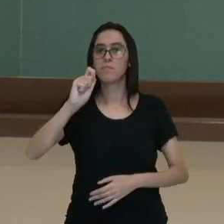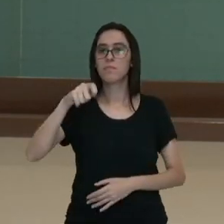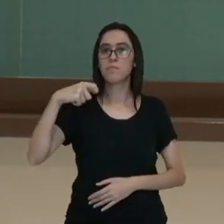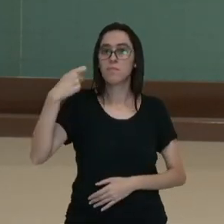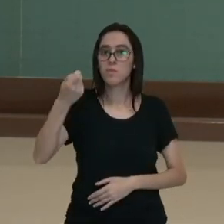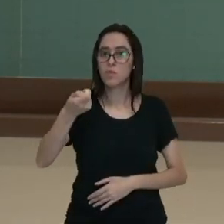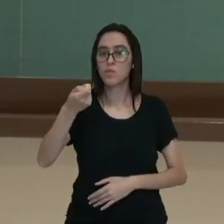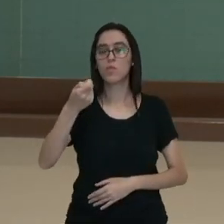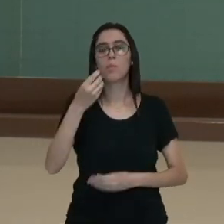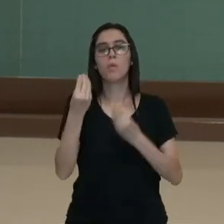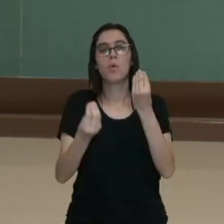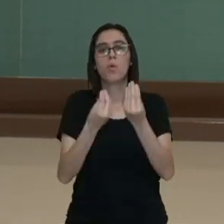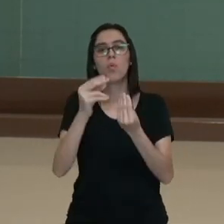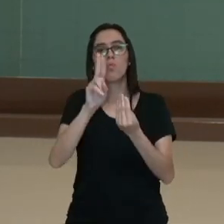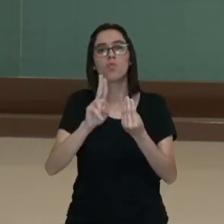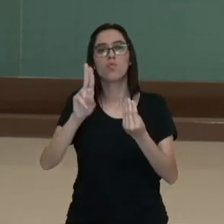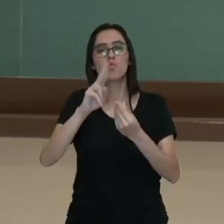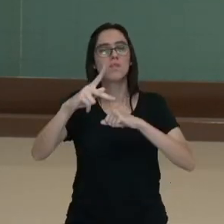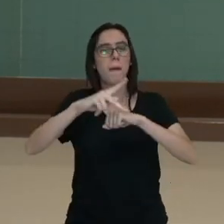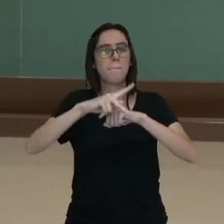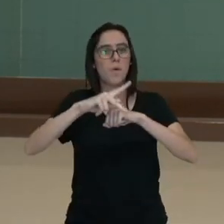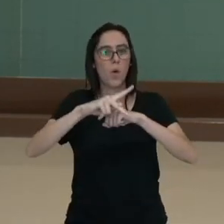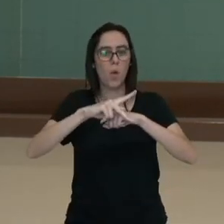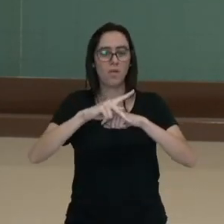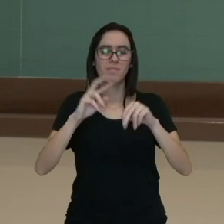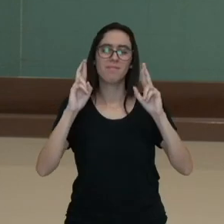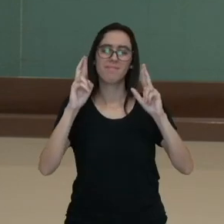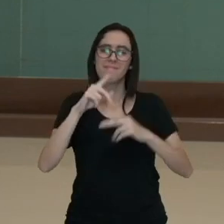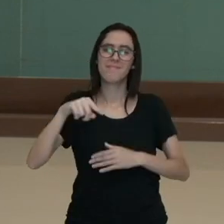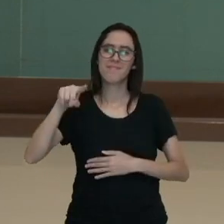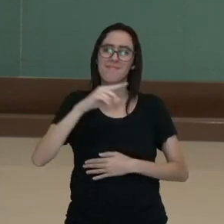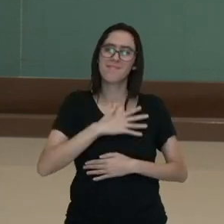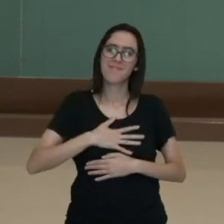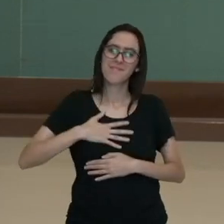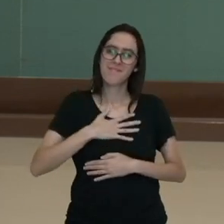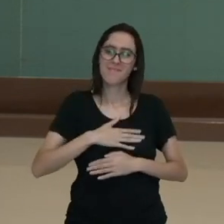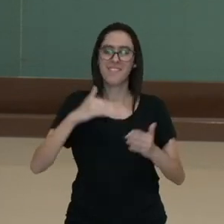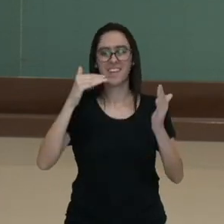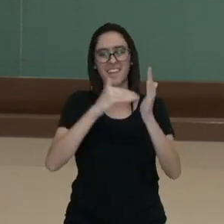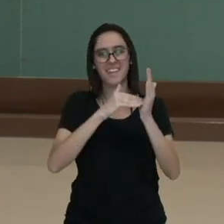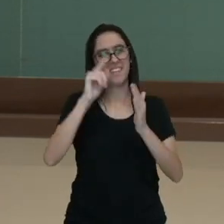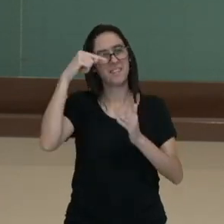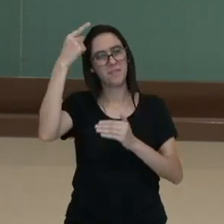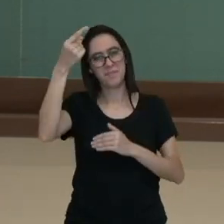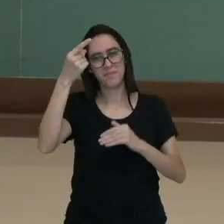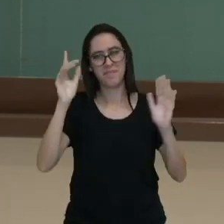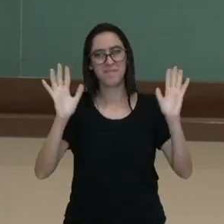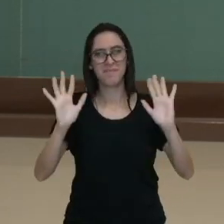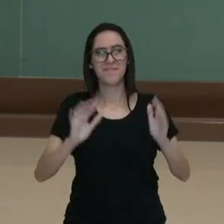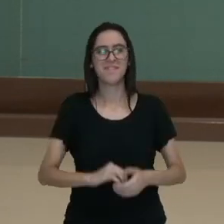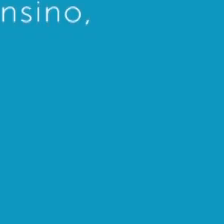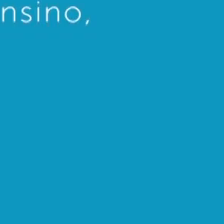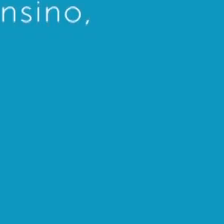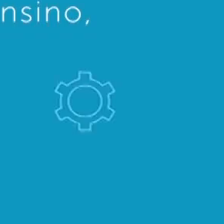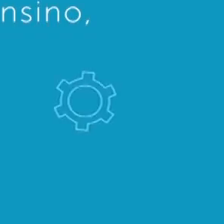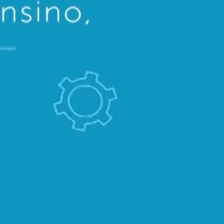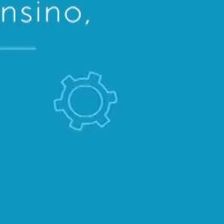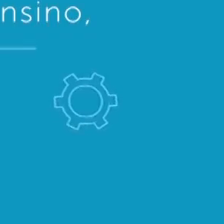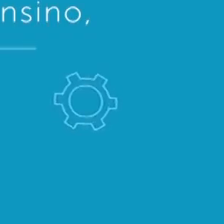sobre o emprego dos pronomes indefinidos. Espero que vocês tenham gostado. Até breve!